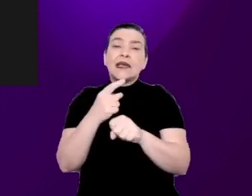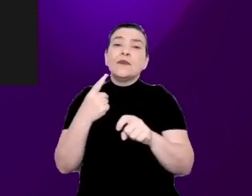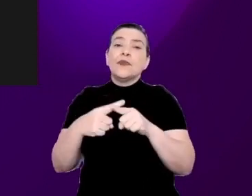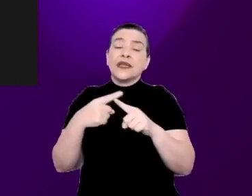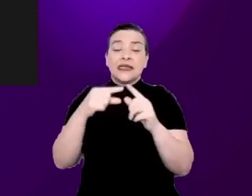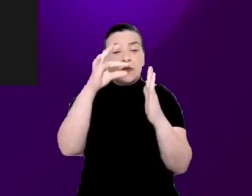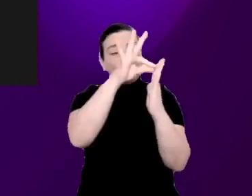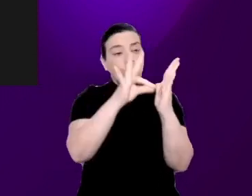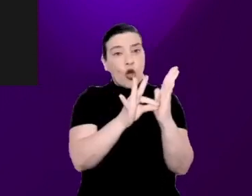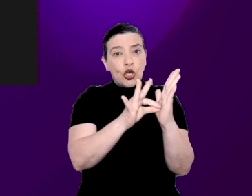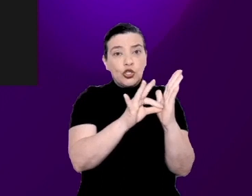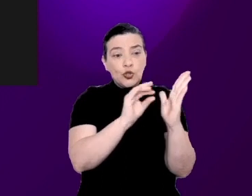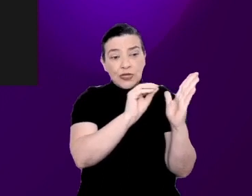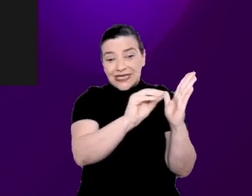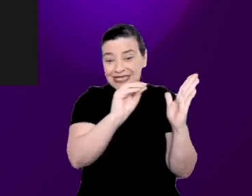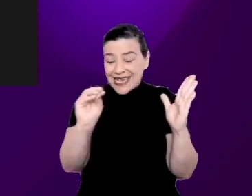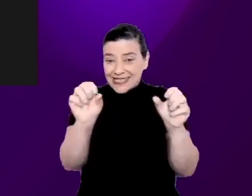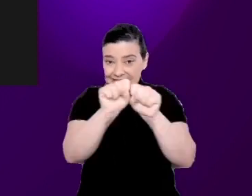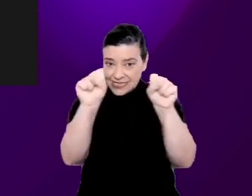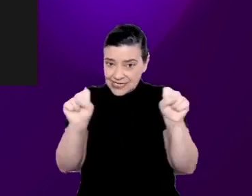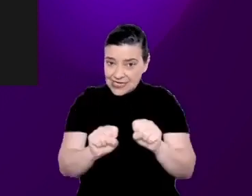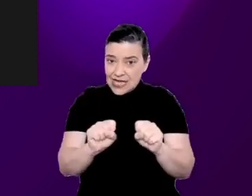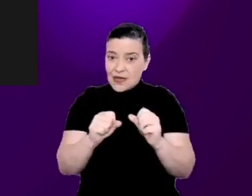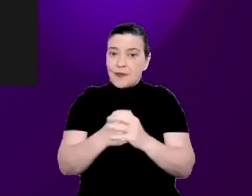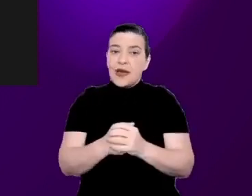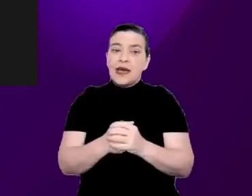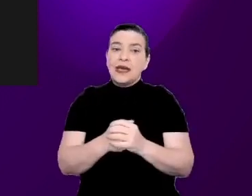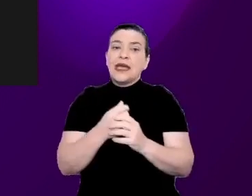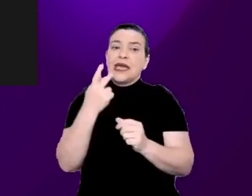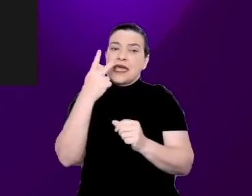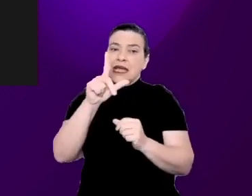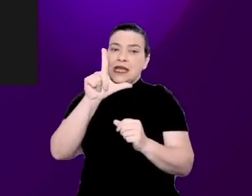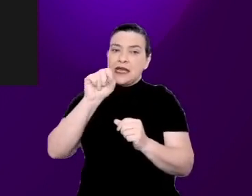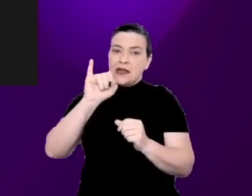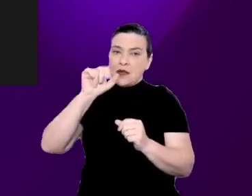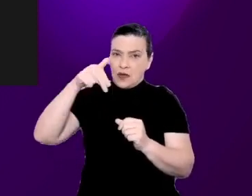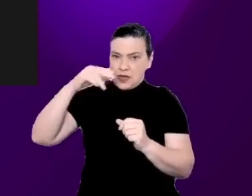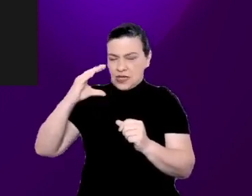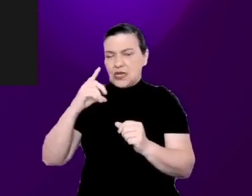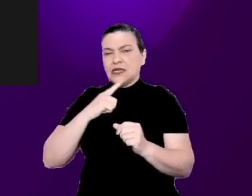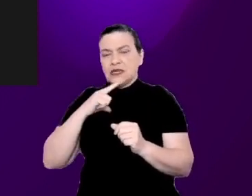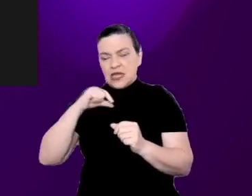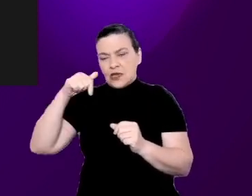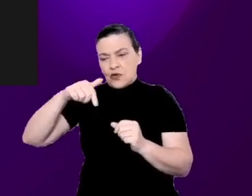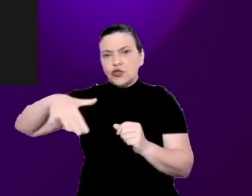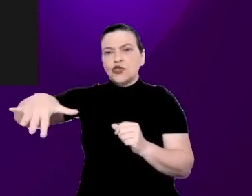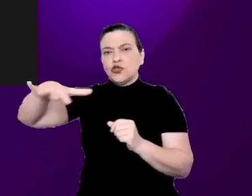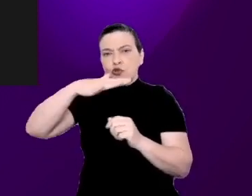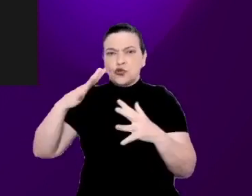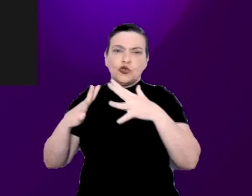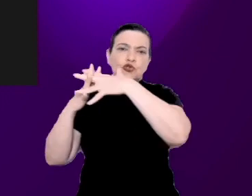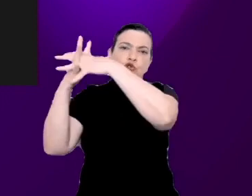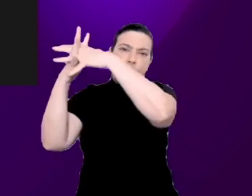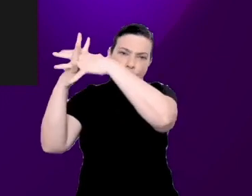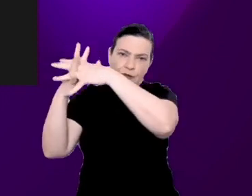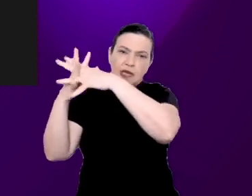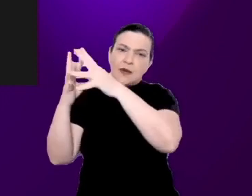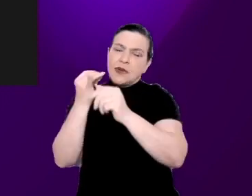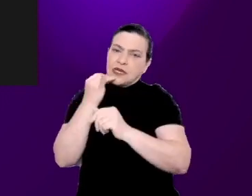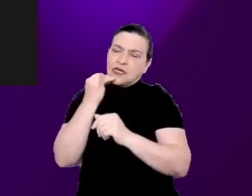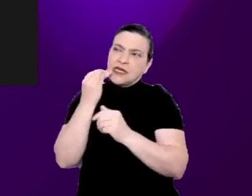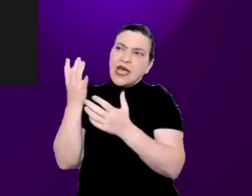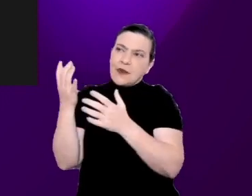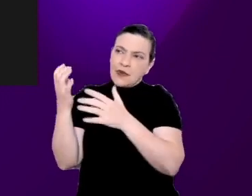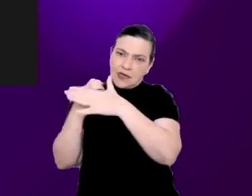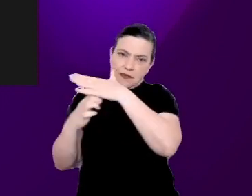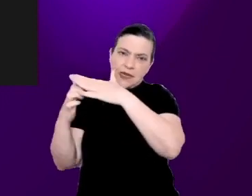que a gente tem. O LOINC, ele tem suporte nos nossos prontuários de mercado mais tops. Por exemplo, TASI tem suporte para LOINC. Pergunta: na